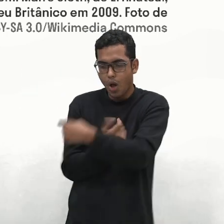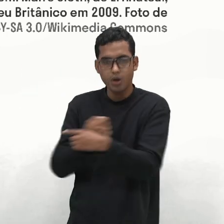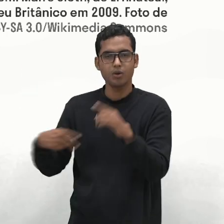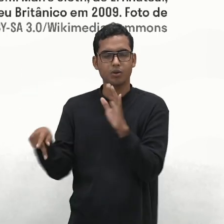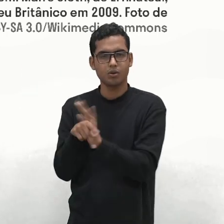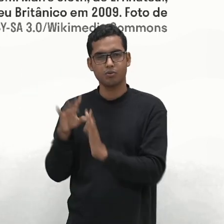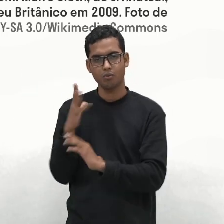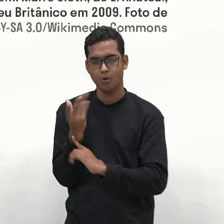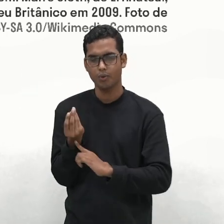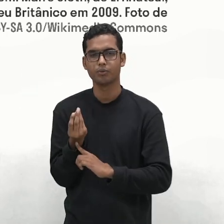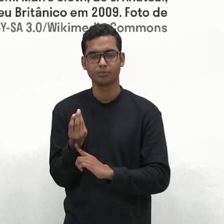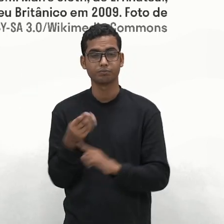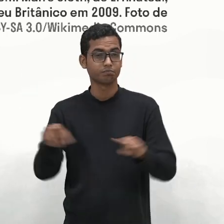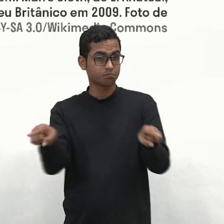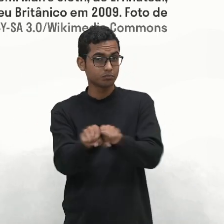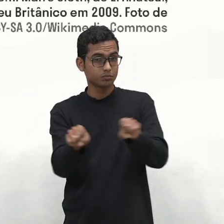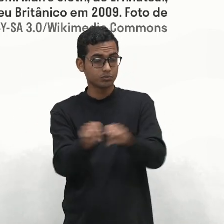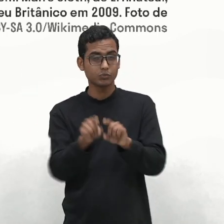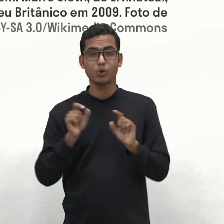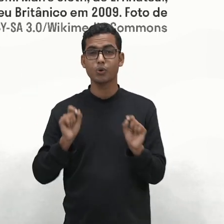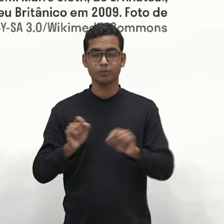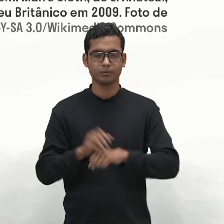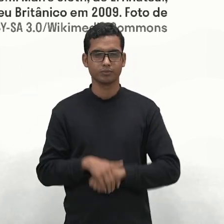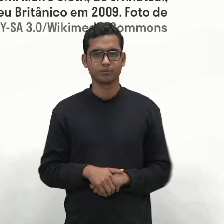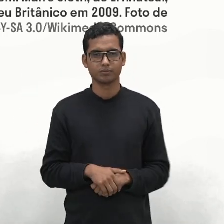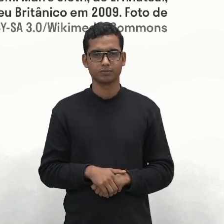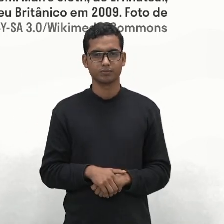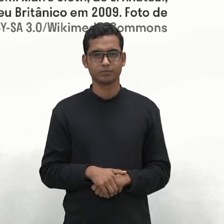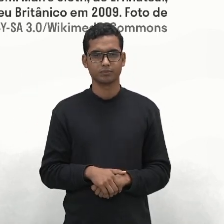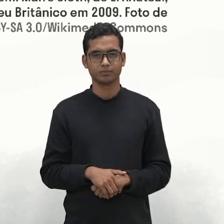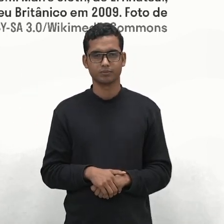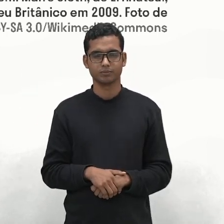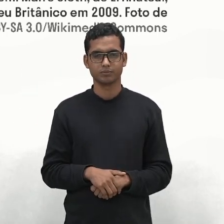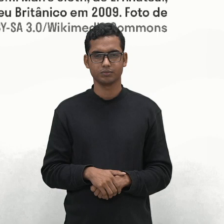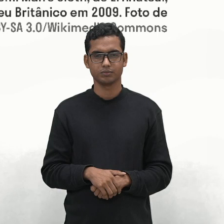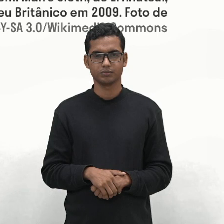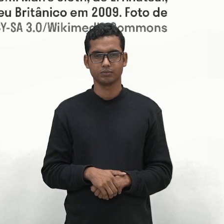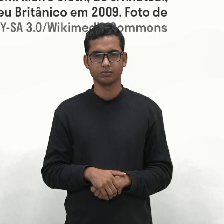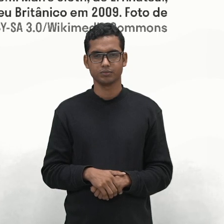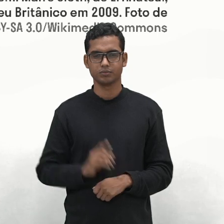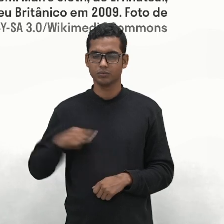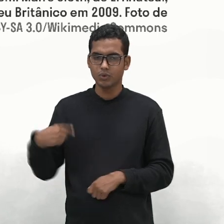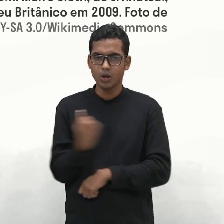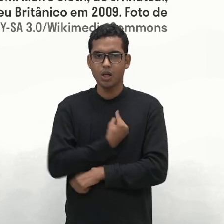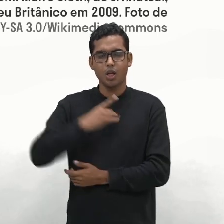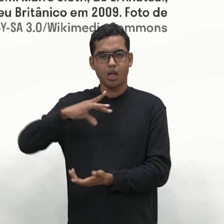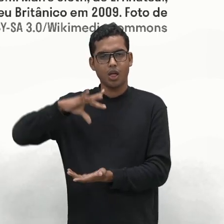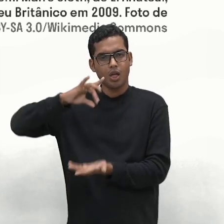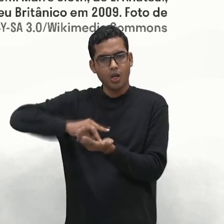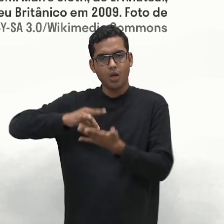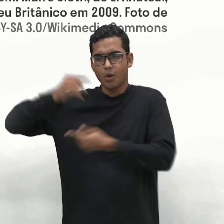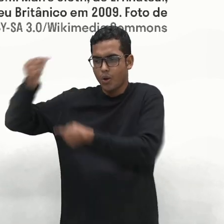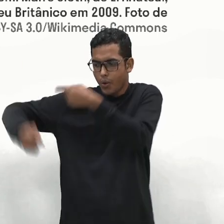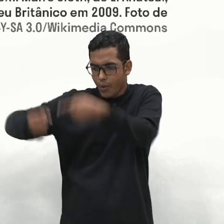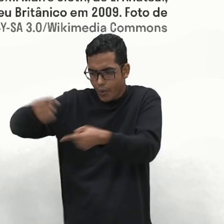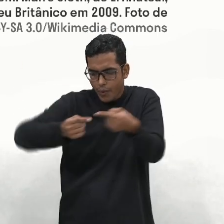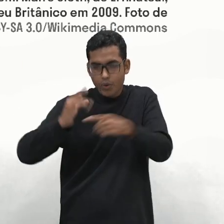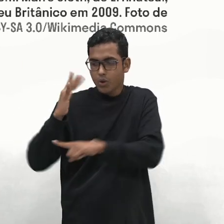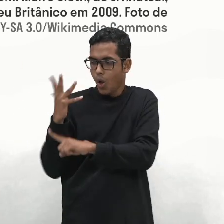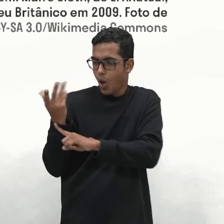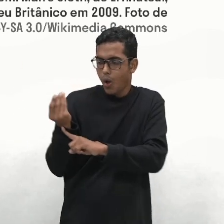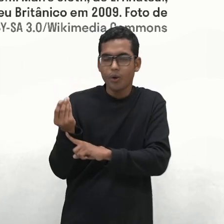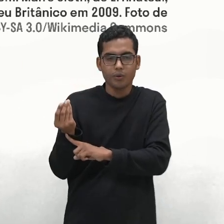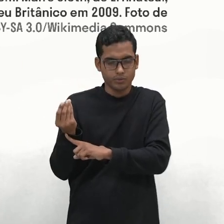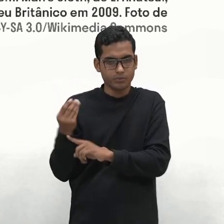arte. Mas também envolve o quê? Algo muito nosso, muito que está em discussão, que é na arte